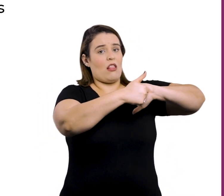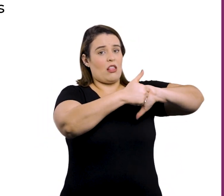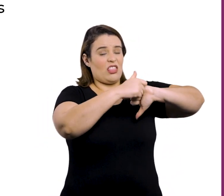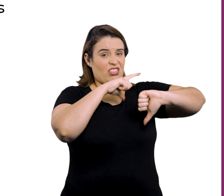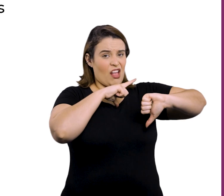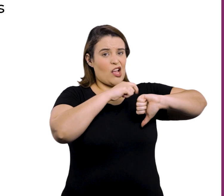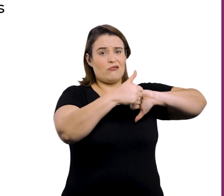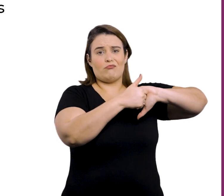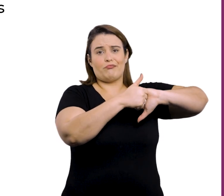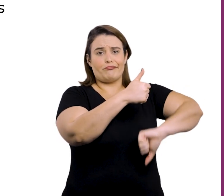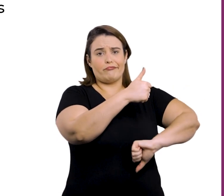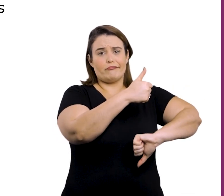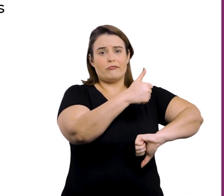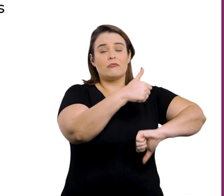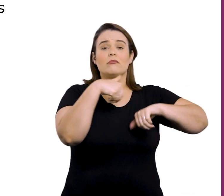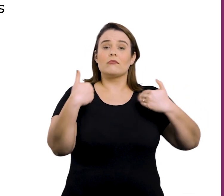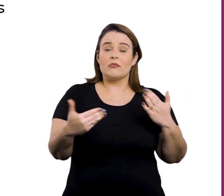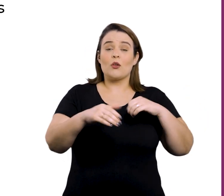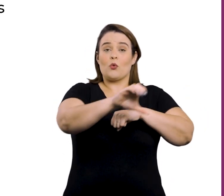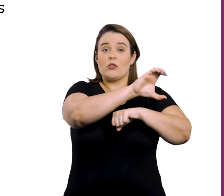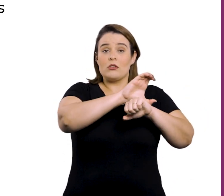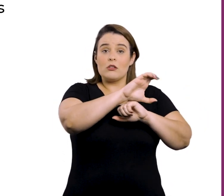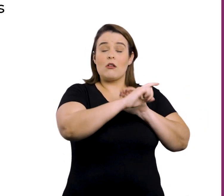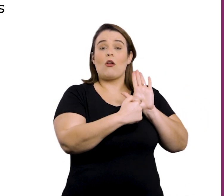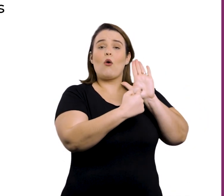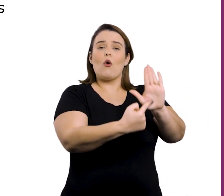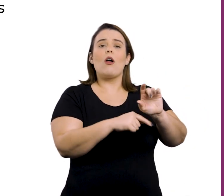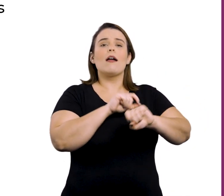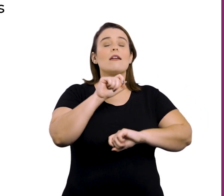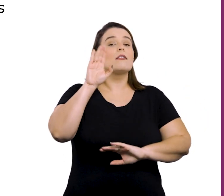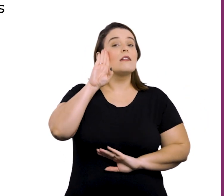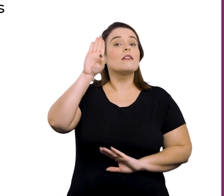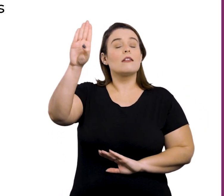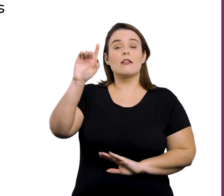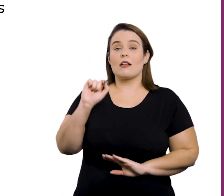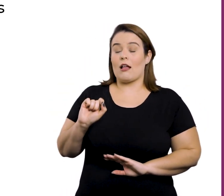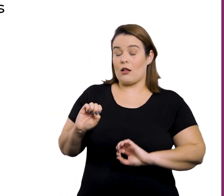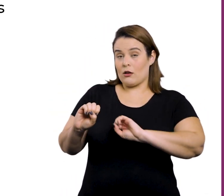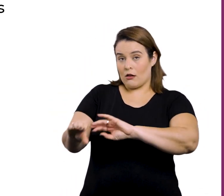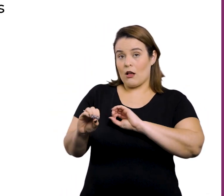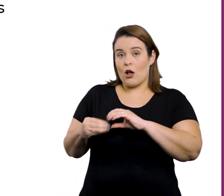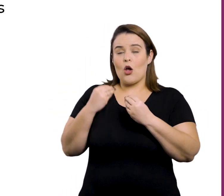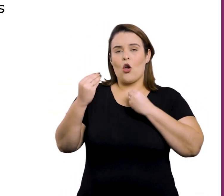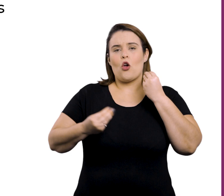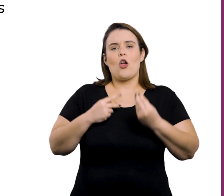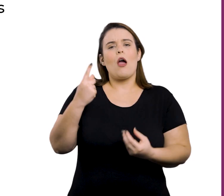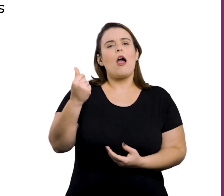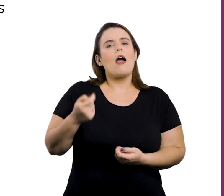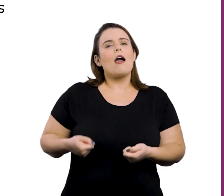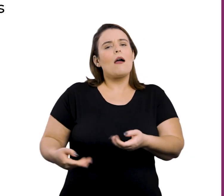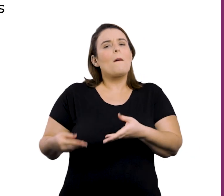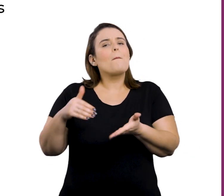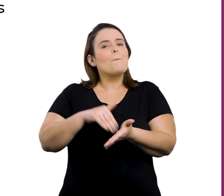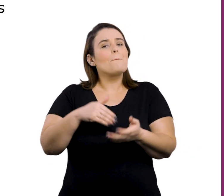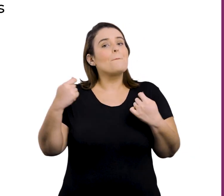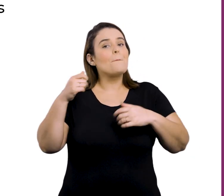1988. No entanto, é a própria Constituição que prevê, especialmente para a educação, como